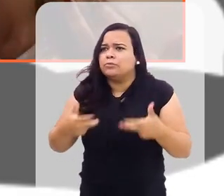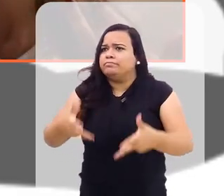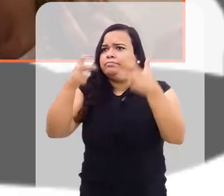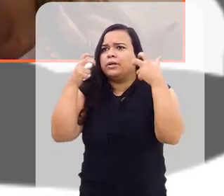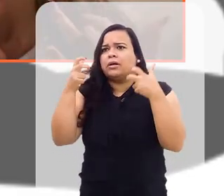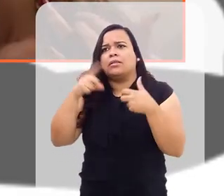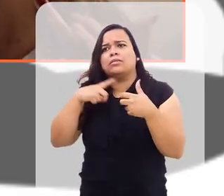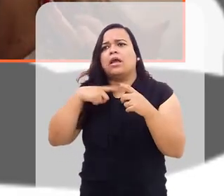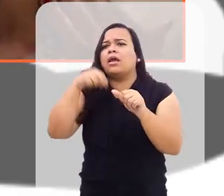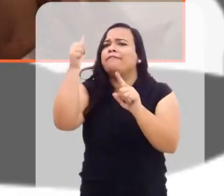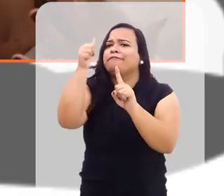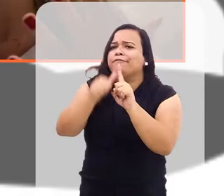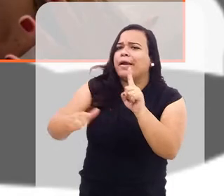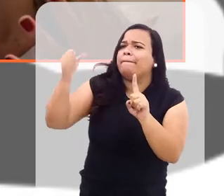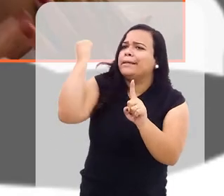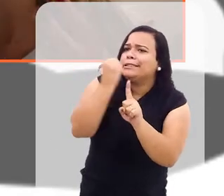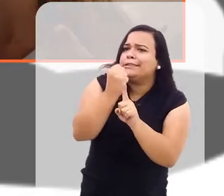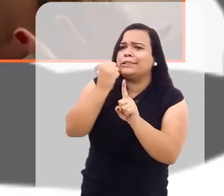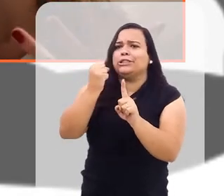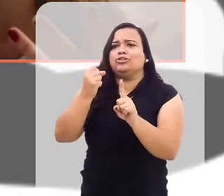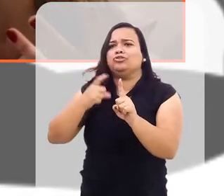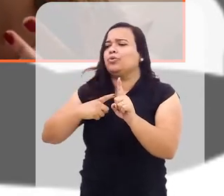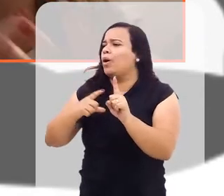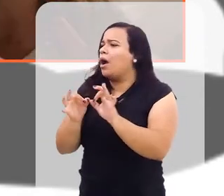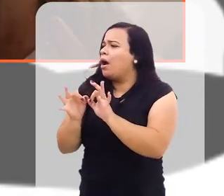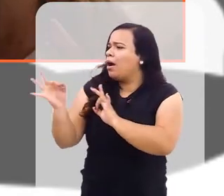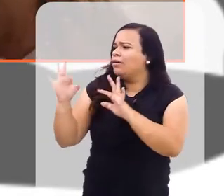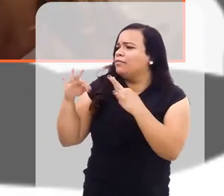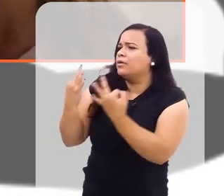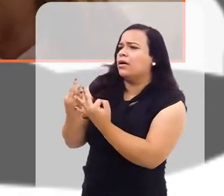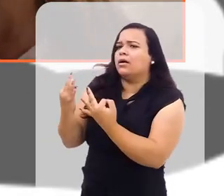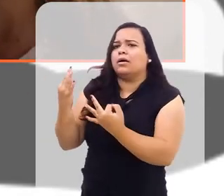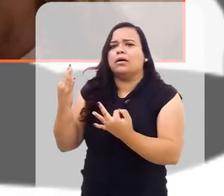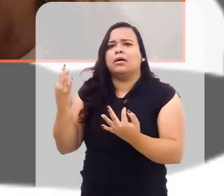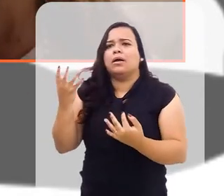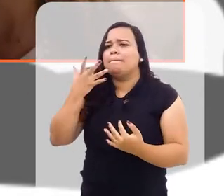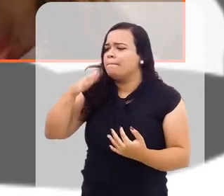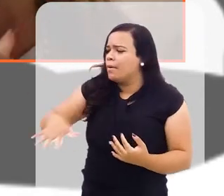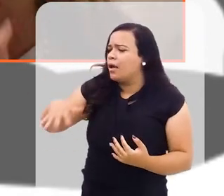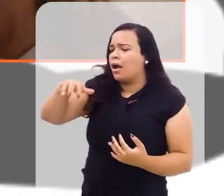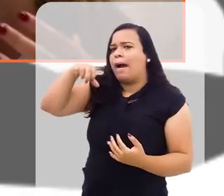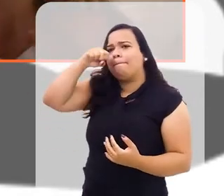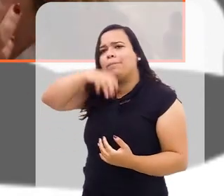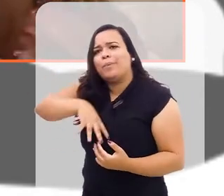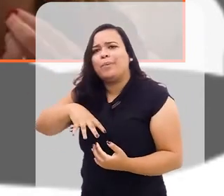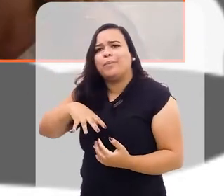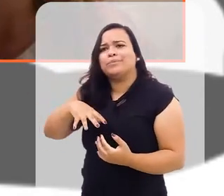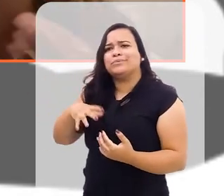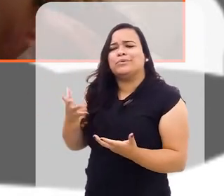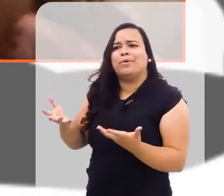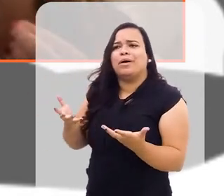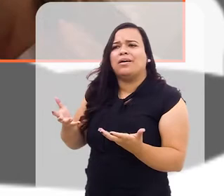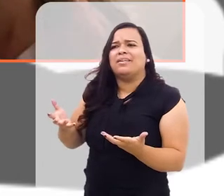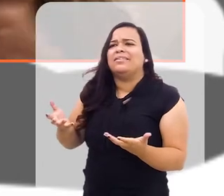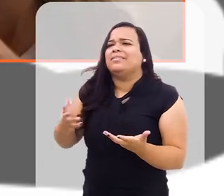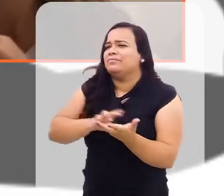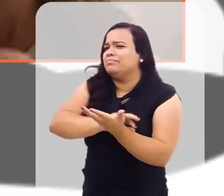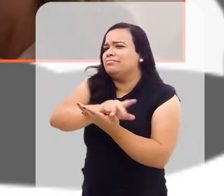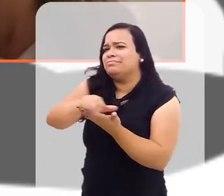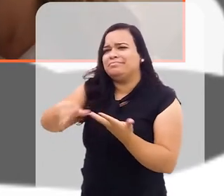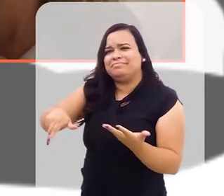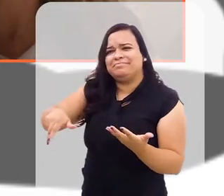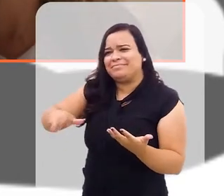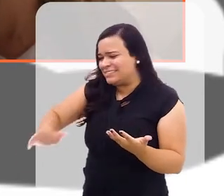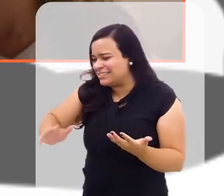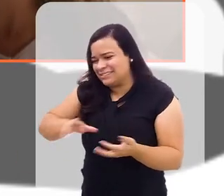de, eu diria, feminicídio, alienação parental, abuso de menor, pelo que você deu aí do